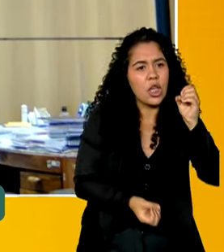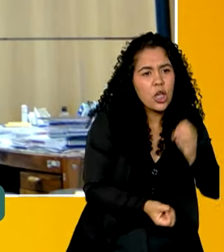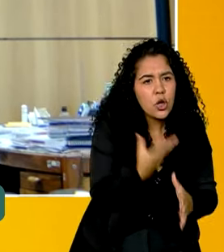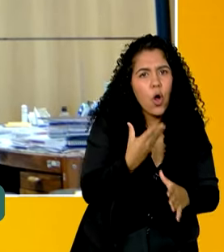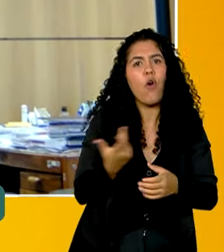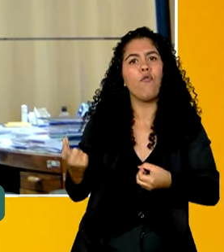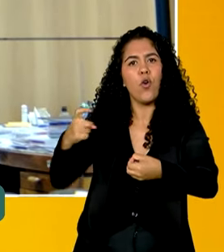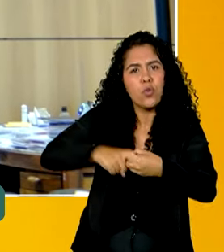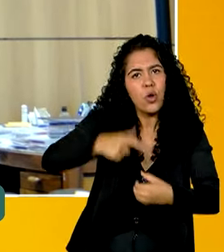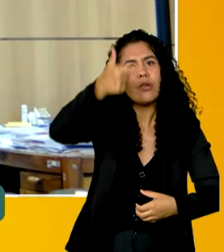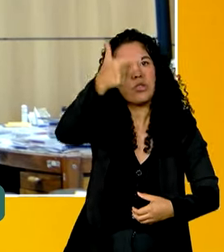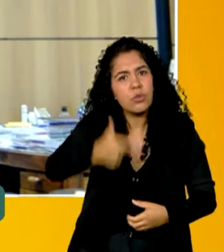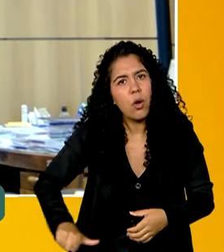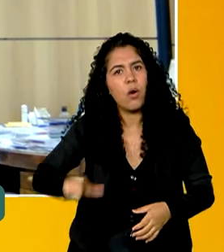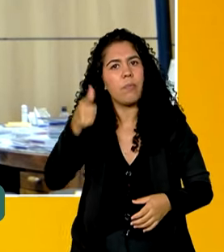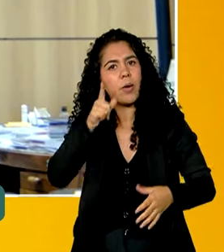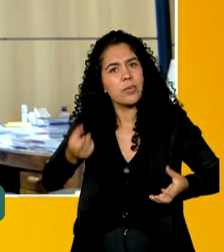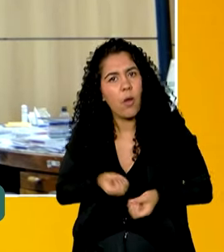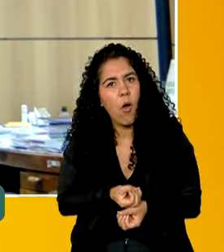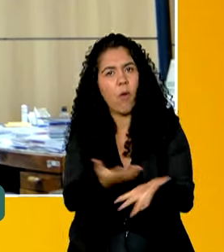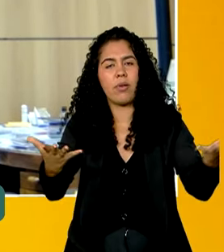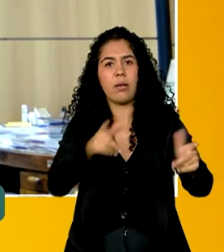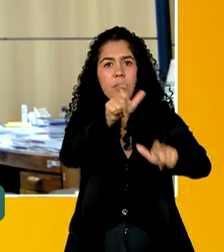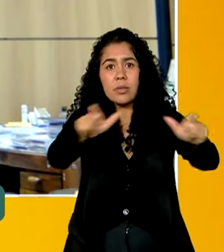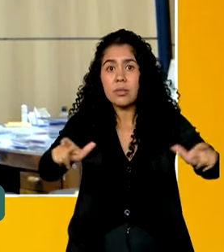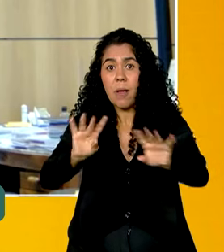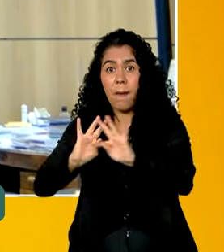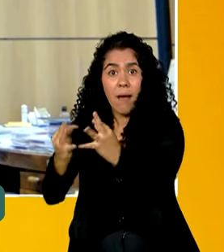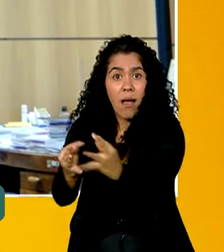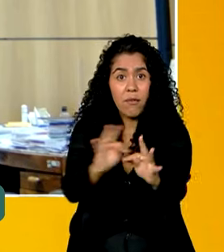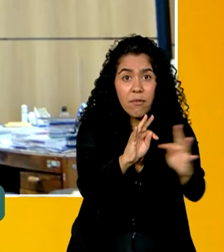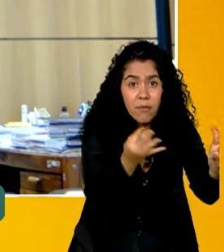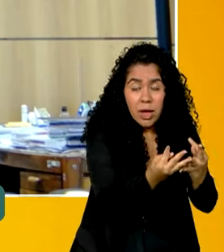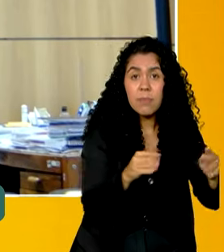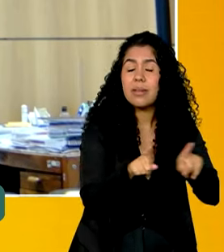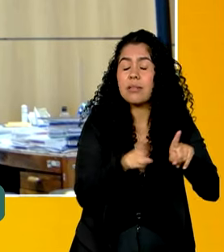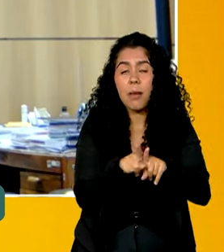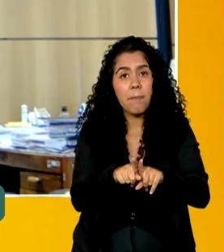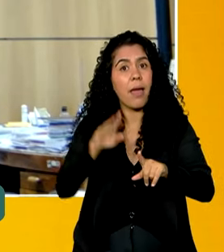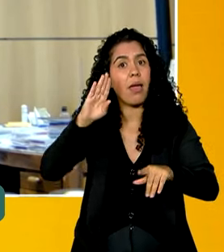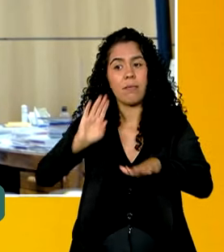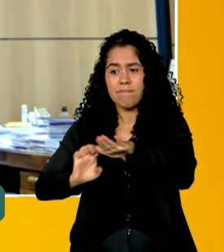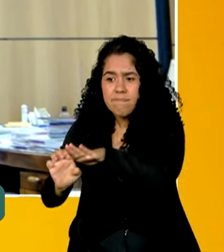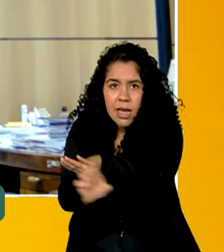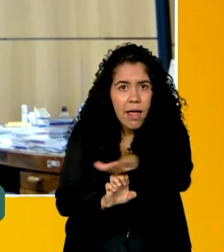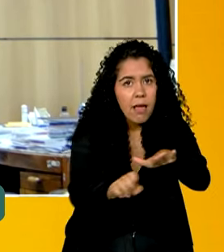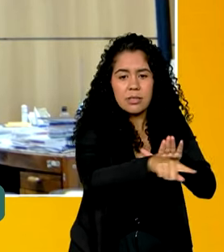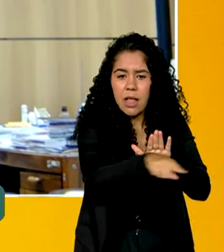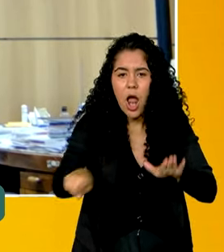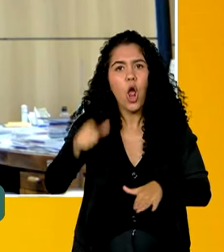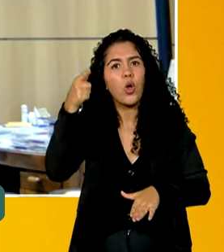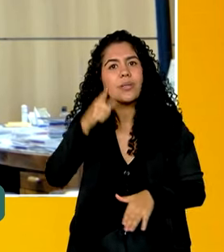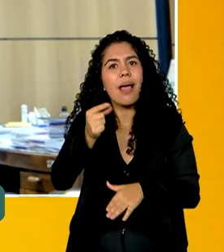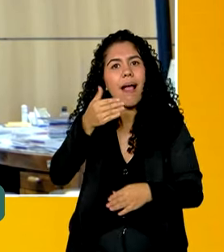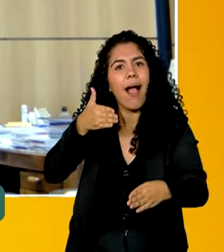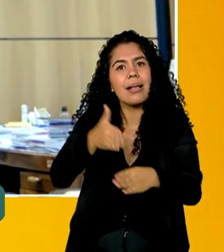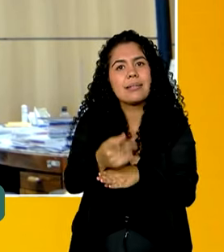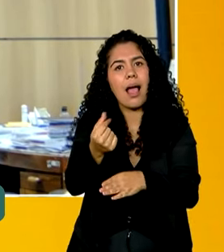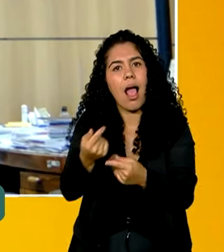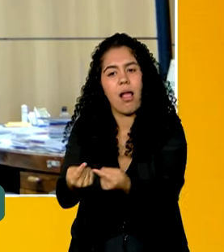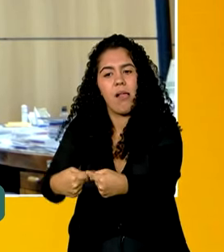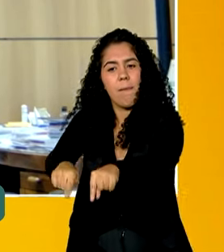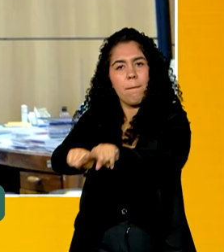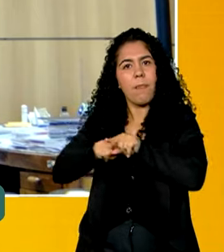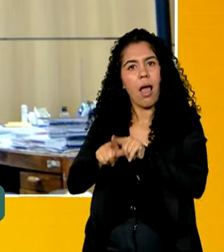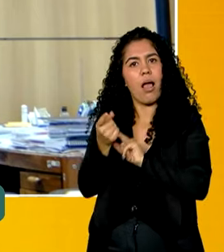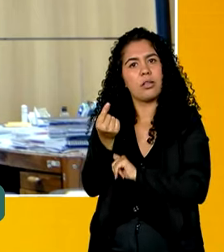dar conta não somente para as famílias, mas especialmente para as empresas poder ter acesso a crédito mais